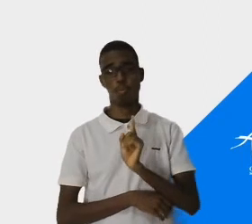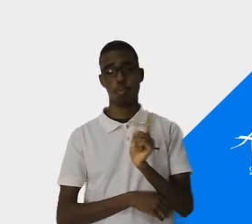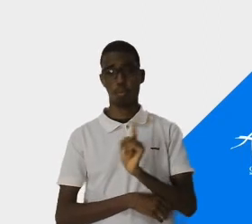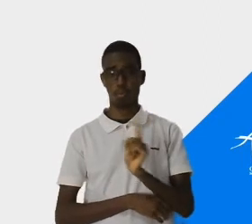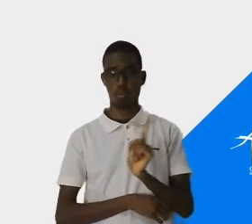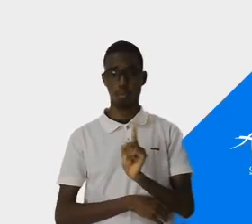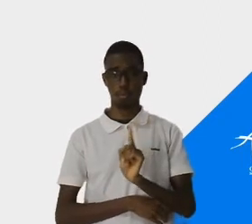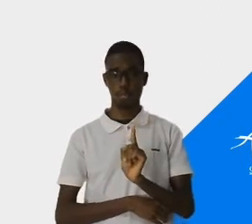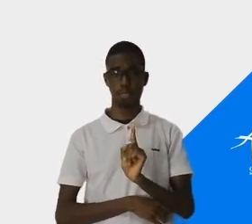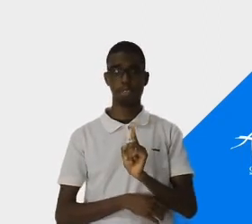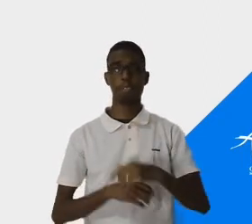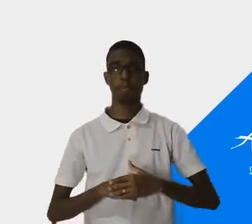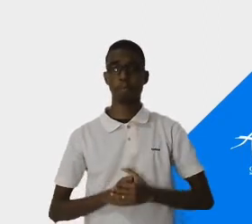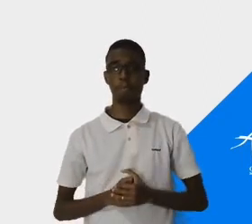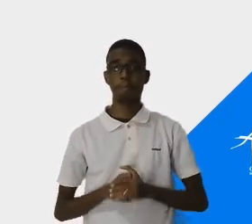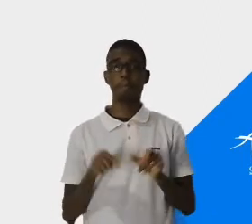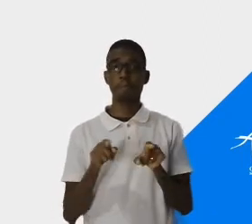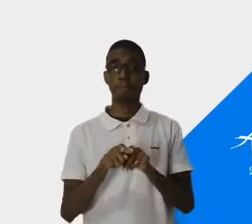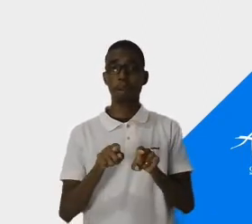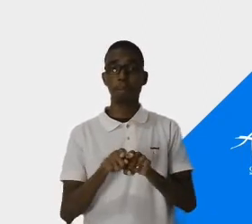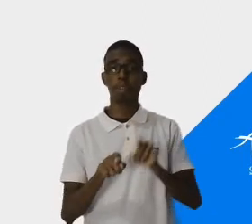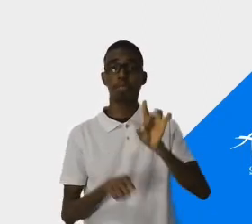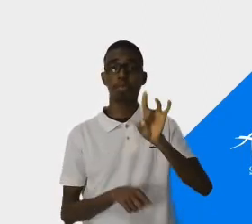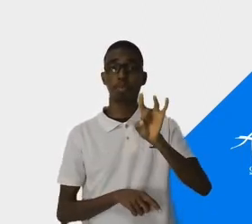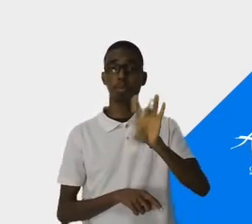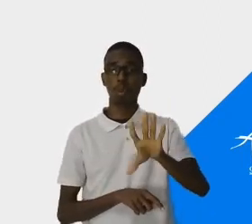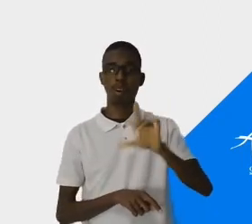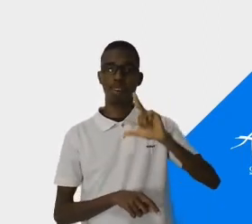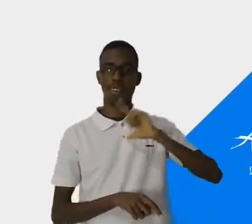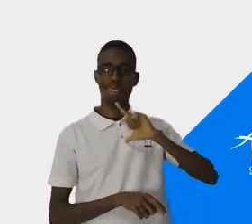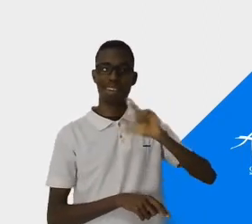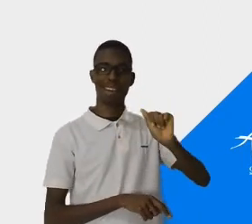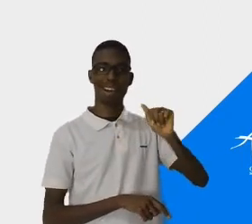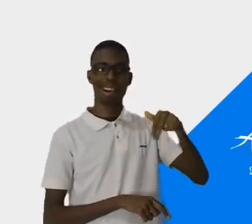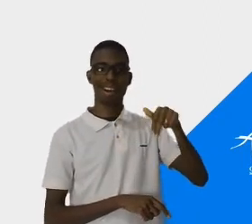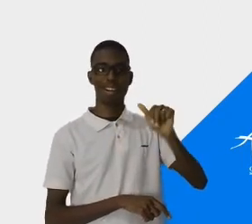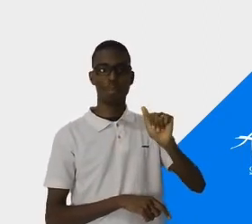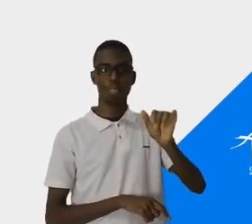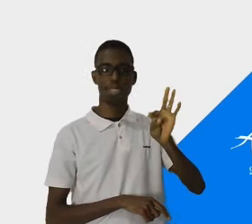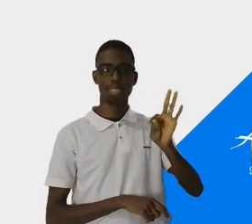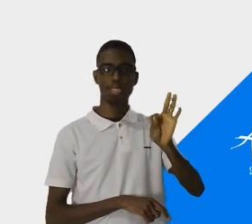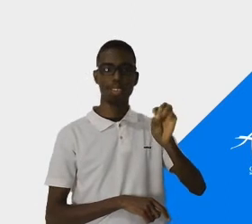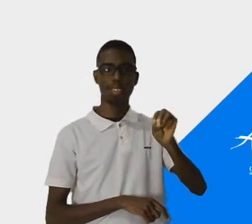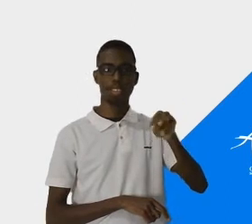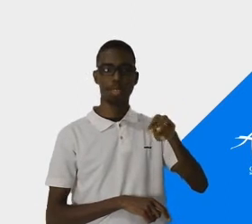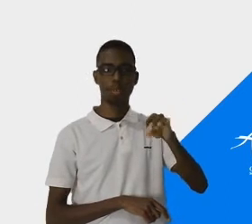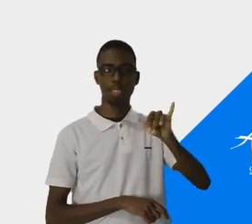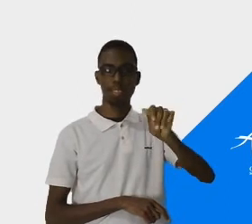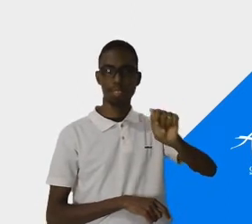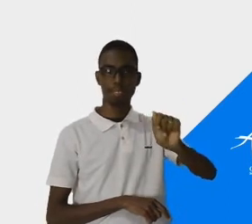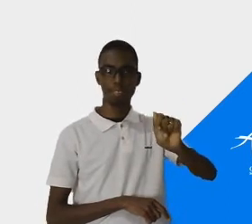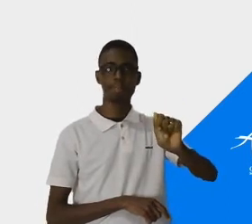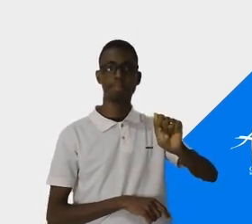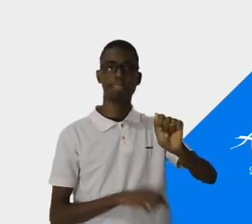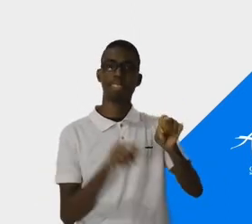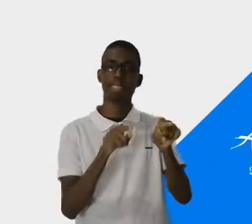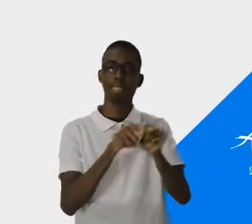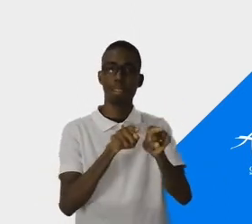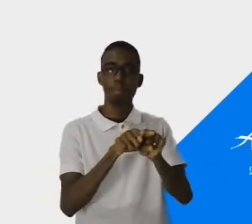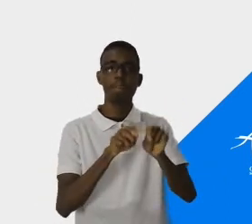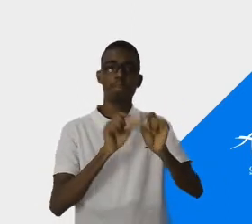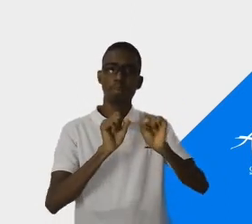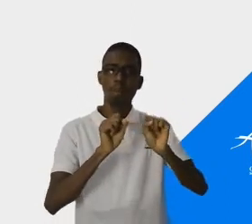questão unicamente anatômica vai ser traduzida num aspecto cognitivo ou comportamental, mas pode ter alguma relação,